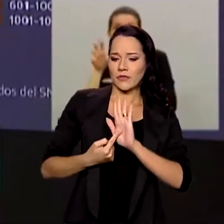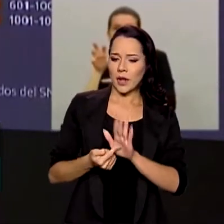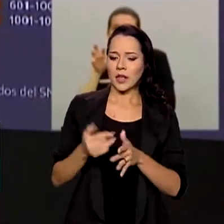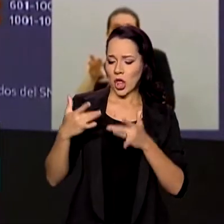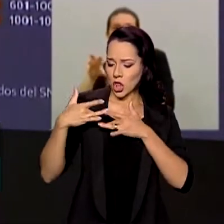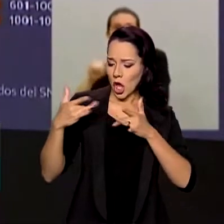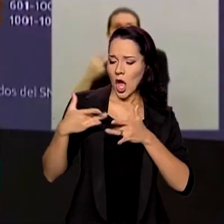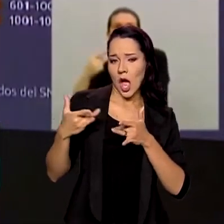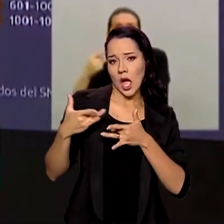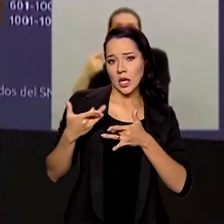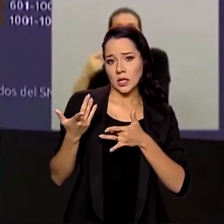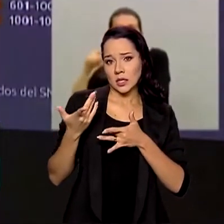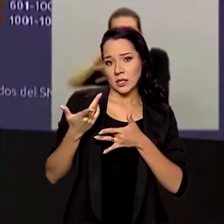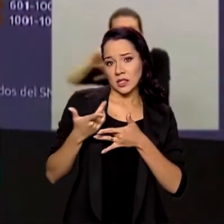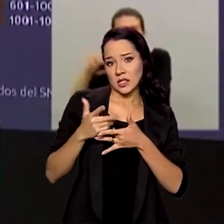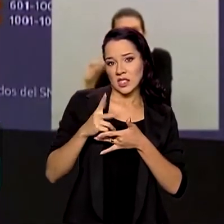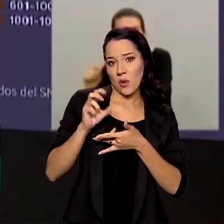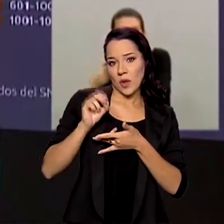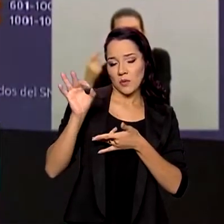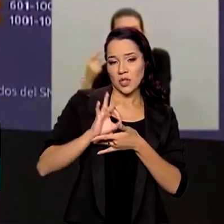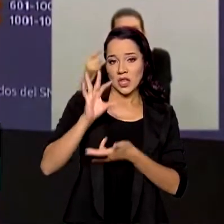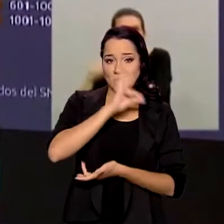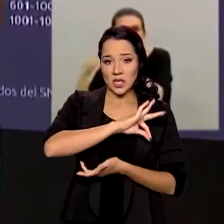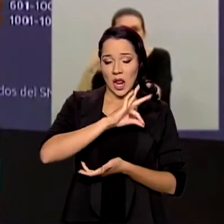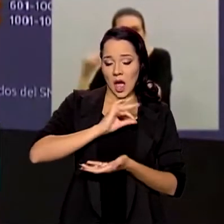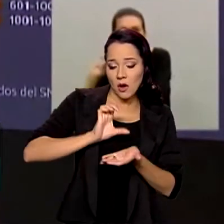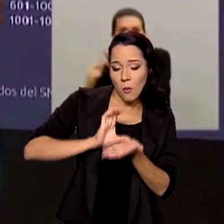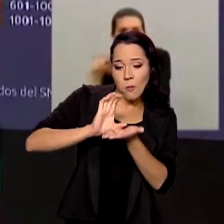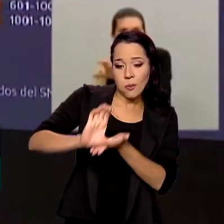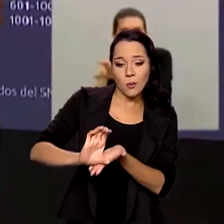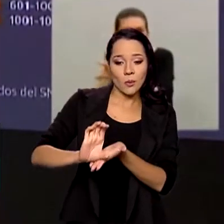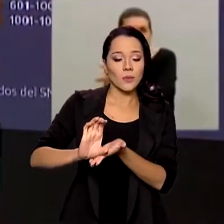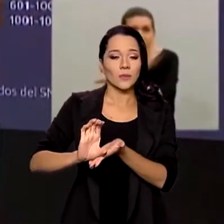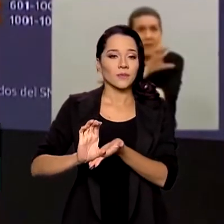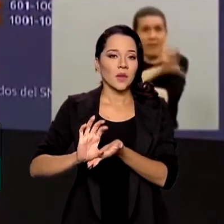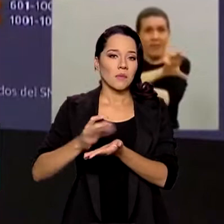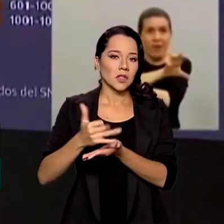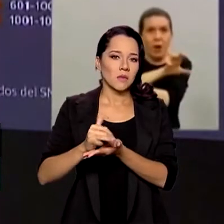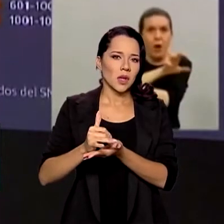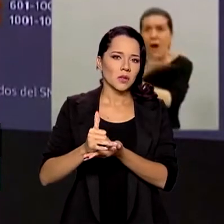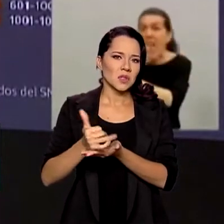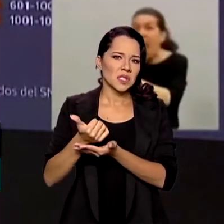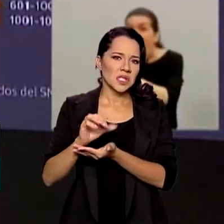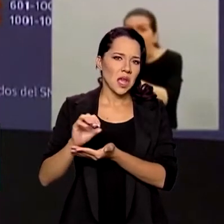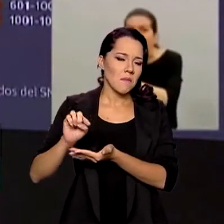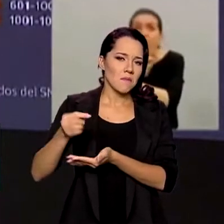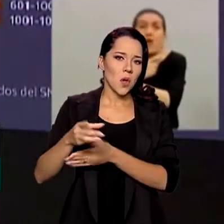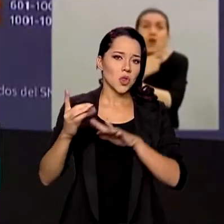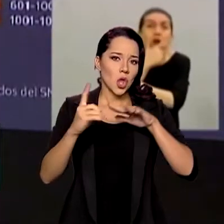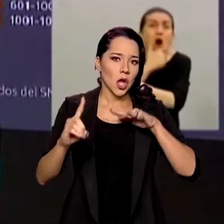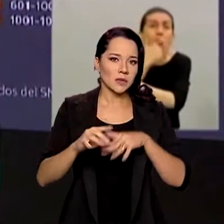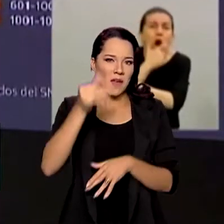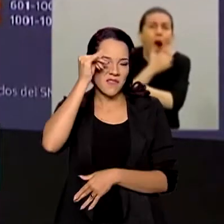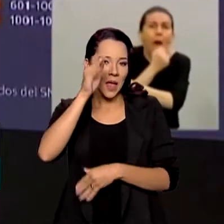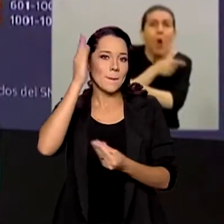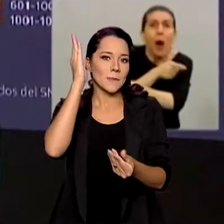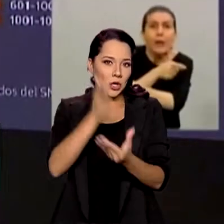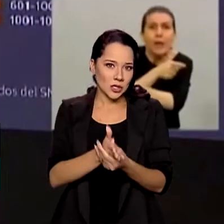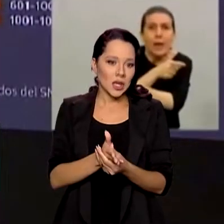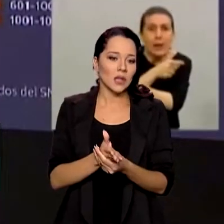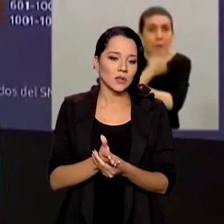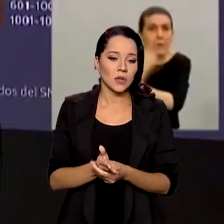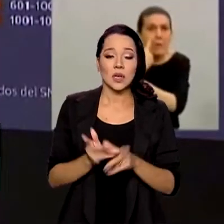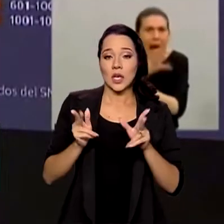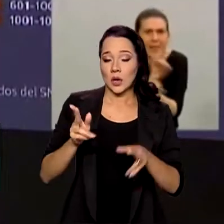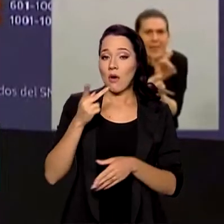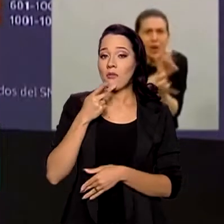do salário durante 4 meses, o equivalente a pouco mais de 6 mil dólares, para não ser processado, como